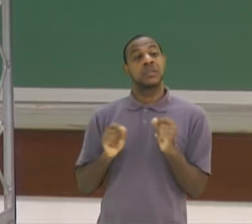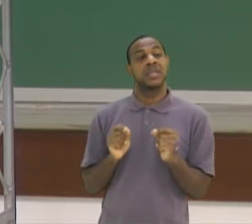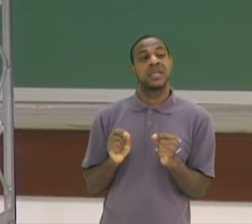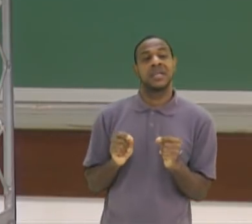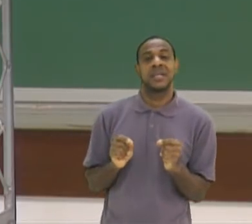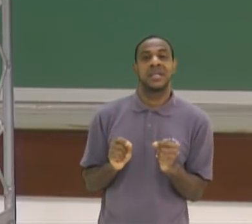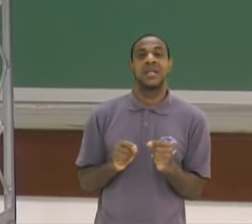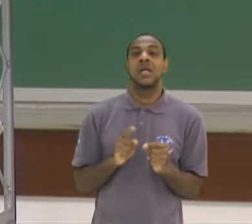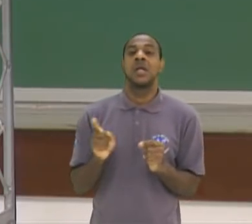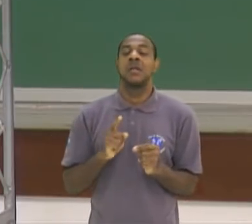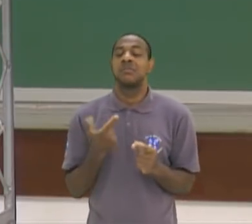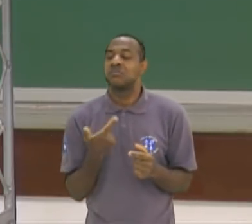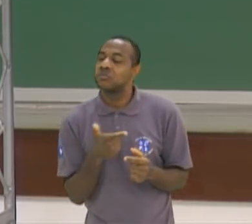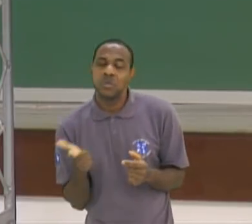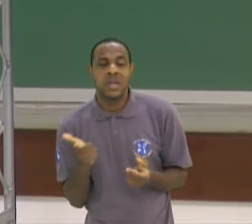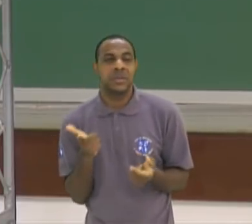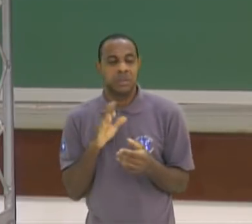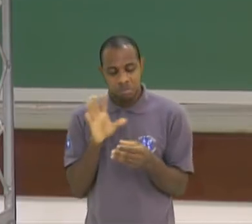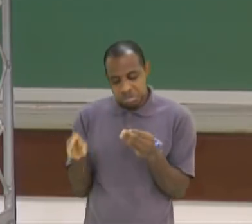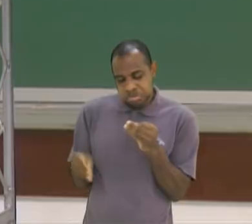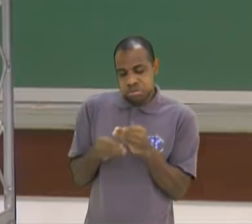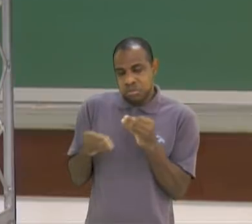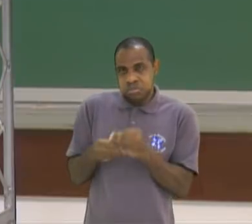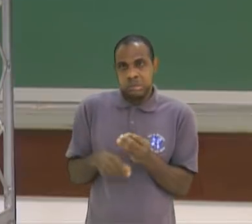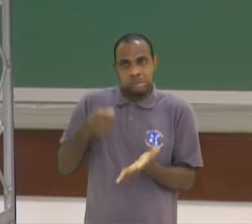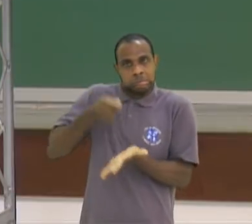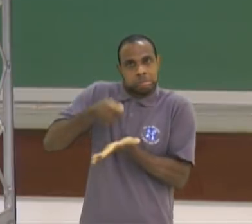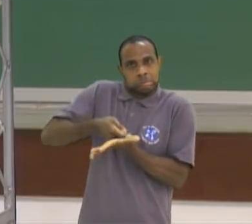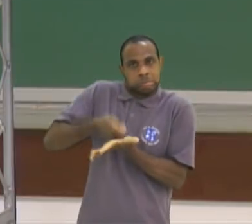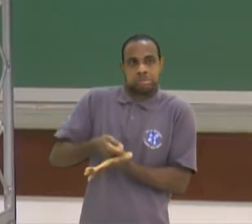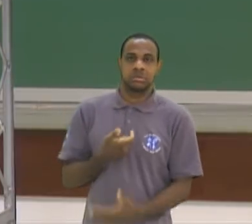uma implementação radical do